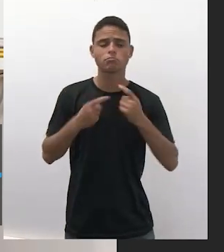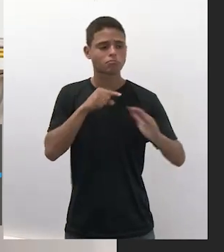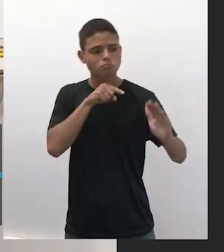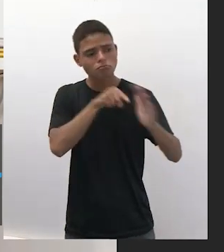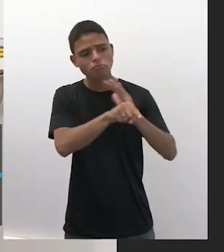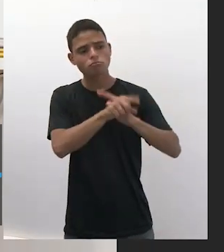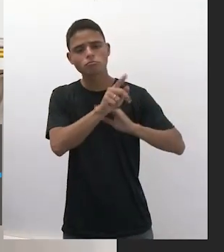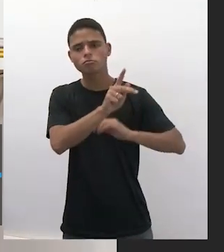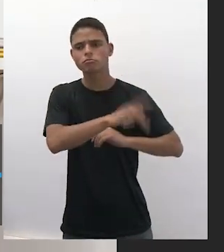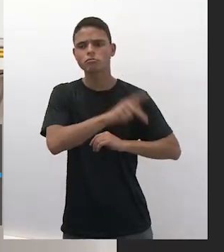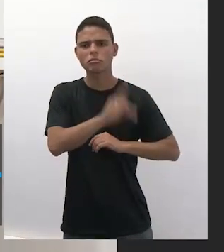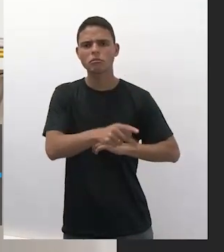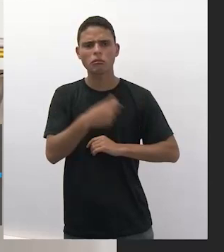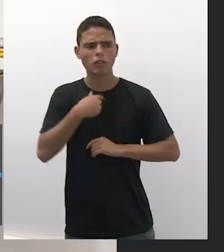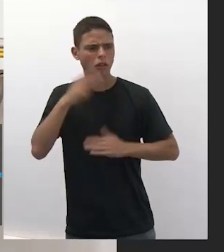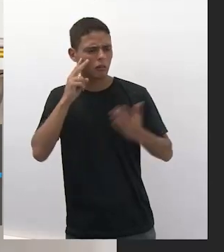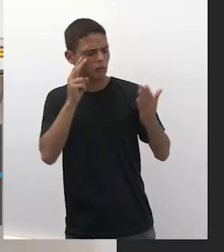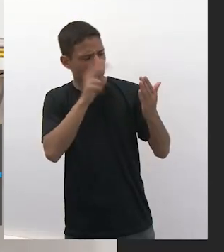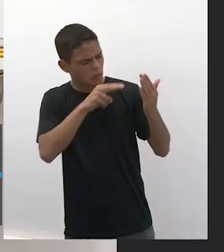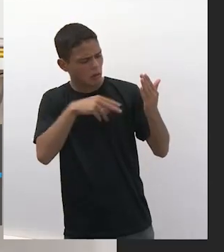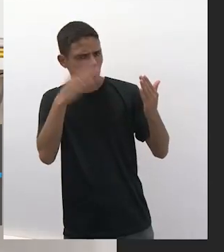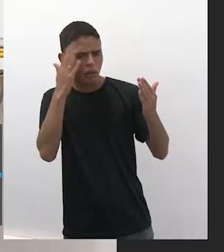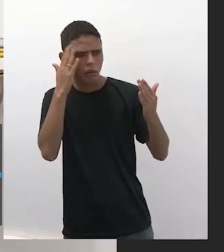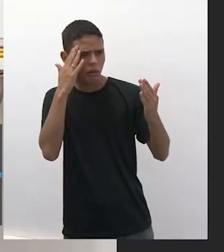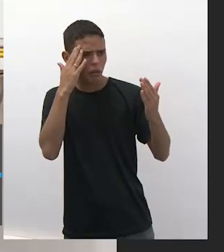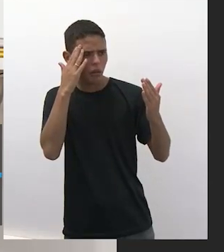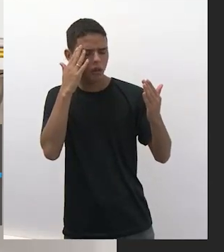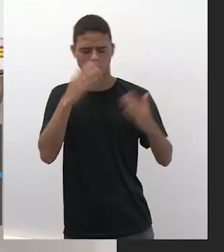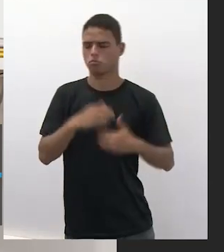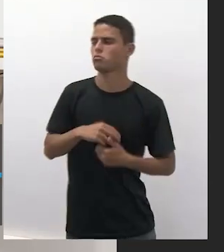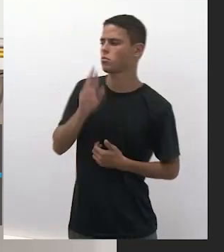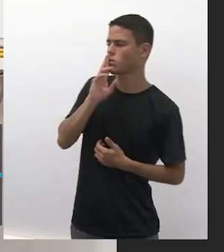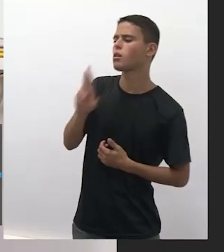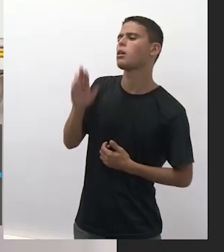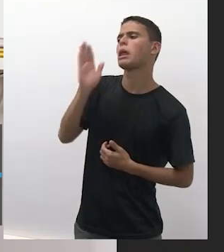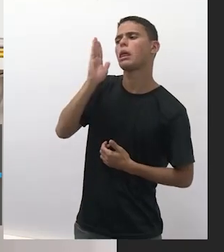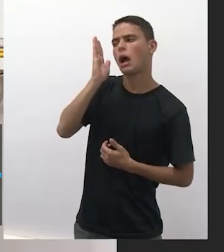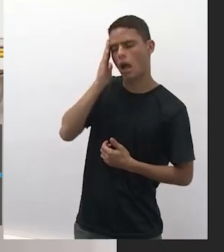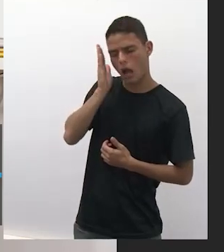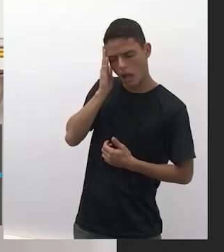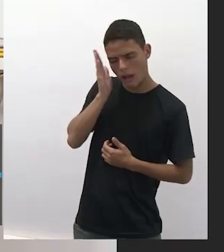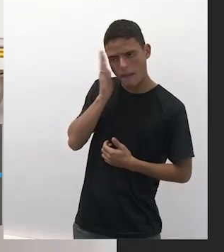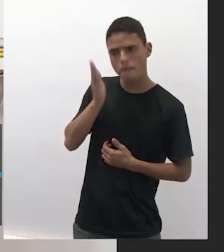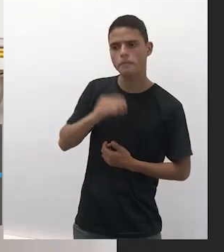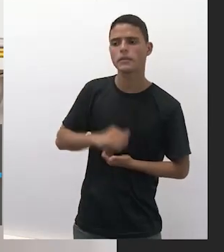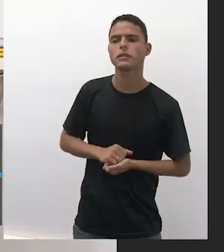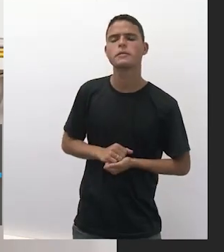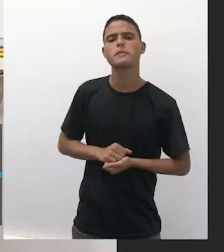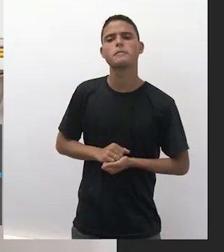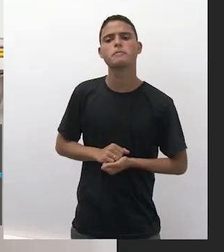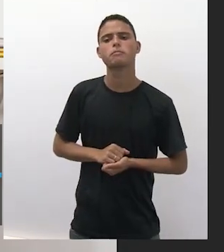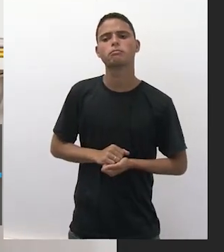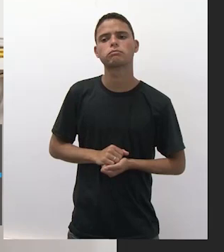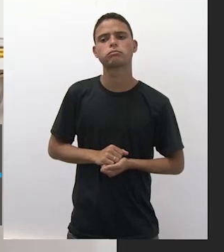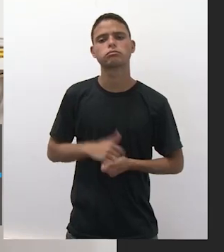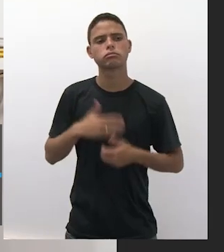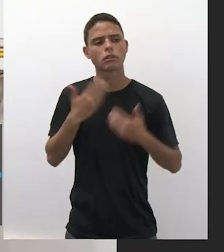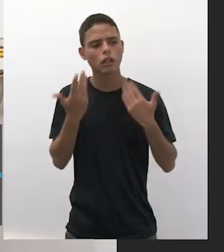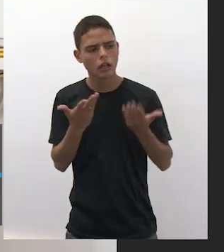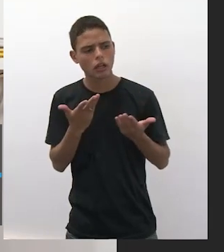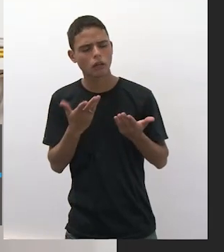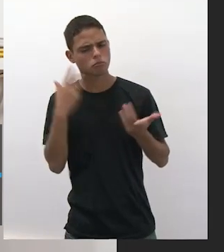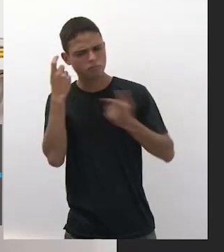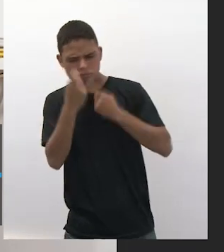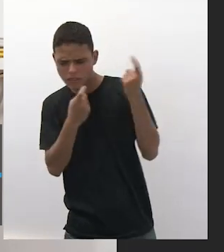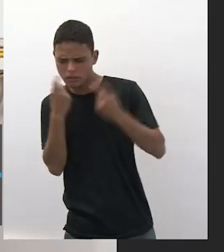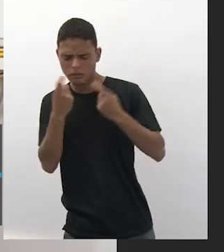para a professora, eu sei ler? Ela falou, sabe, né? Falei, tá bom, então acho que não tem motivo, né,